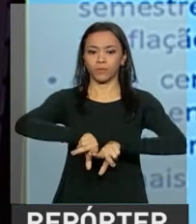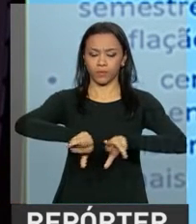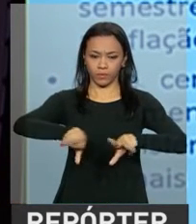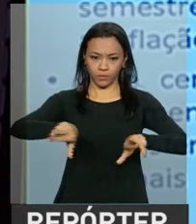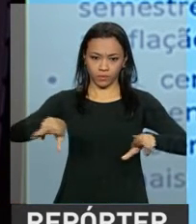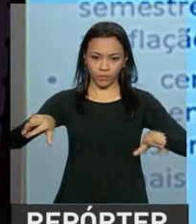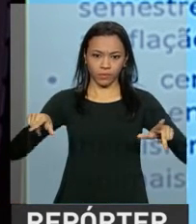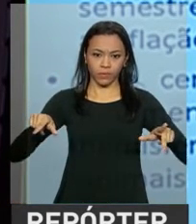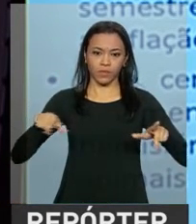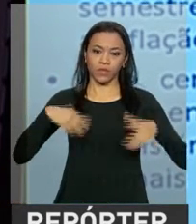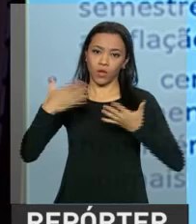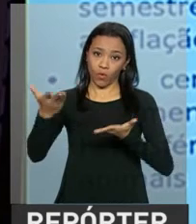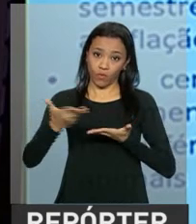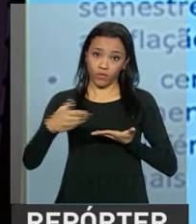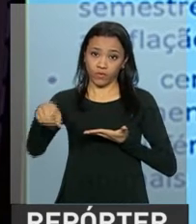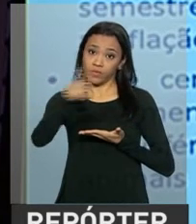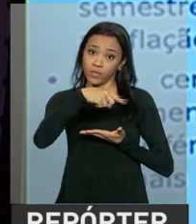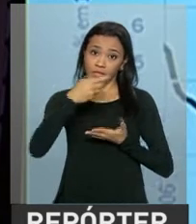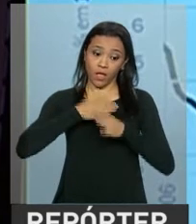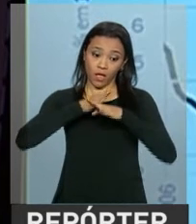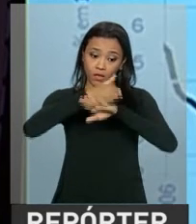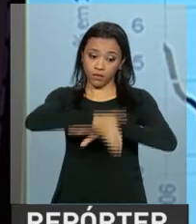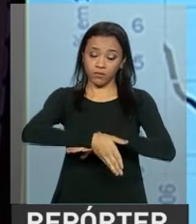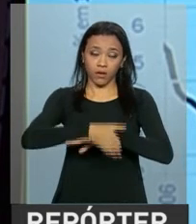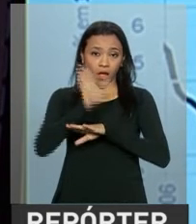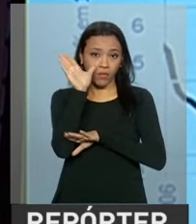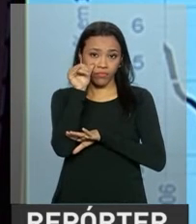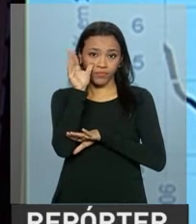a visitá-lo.